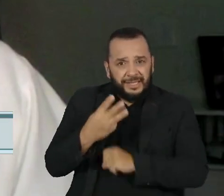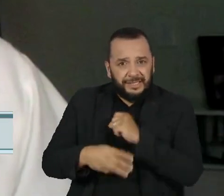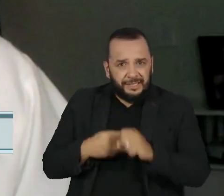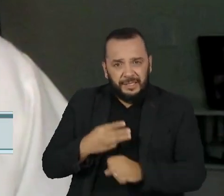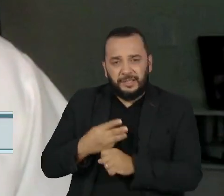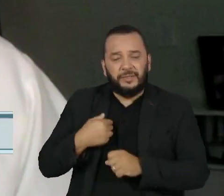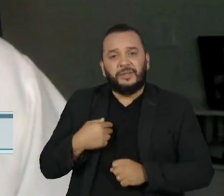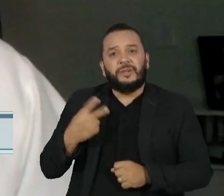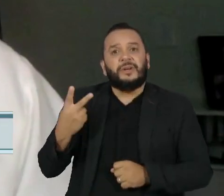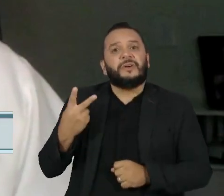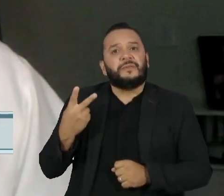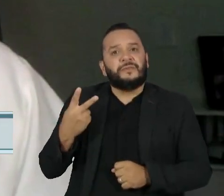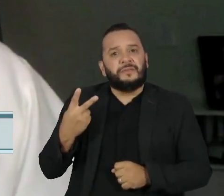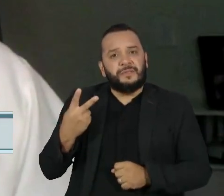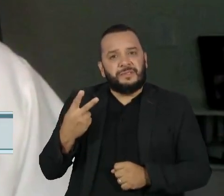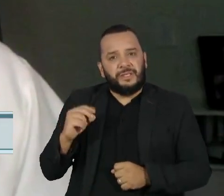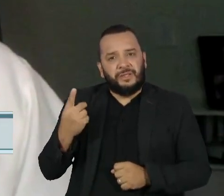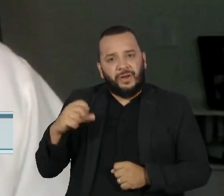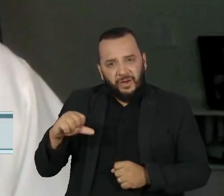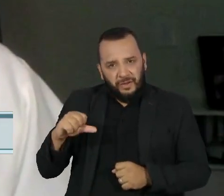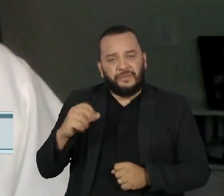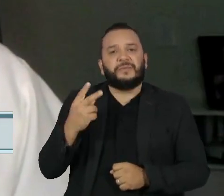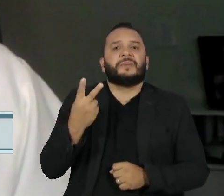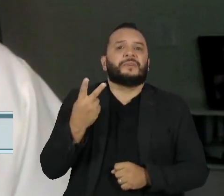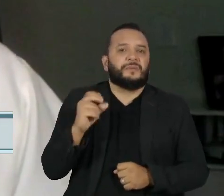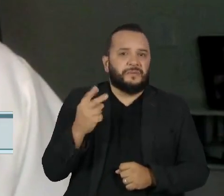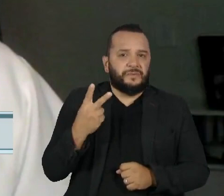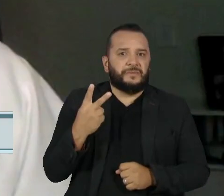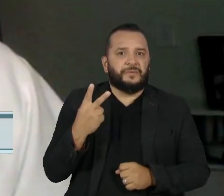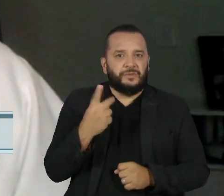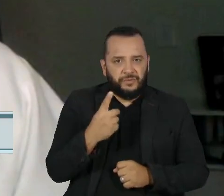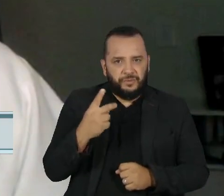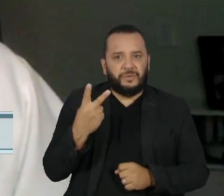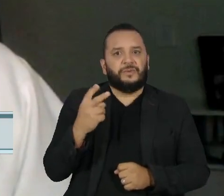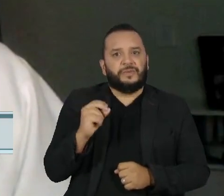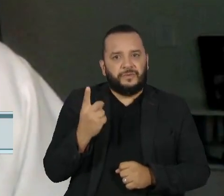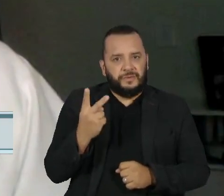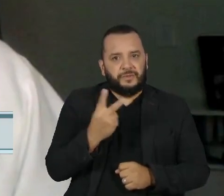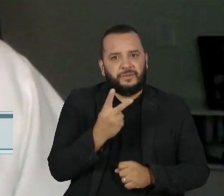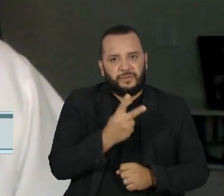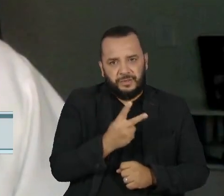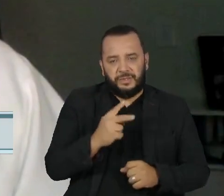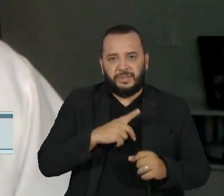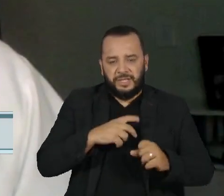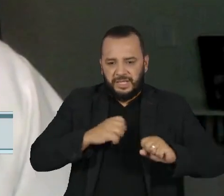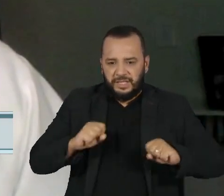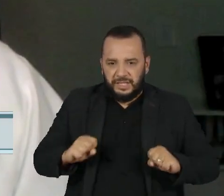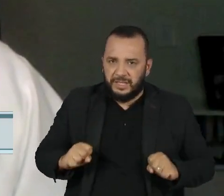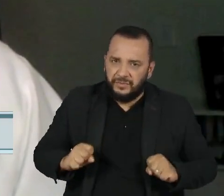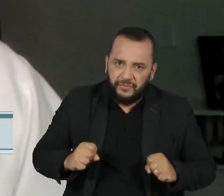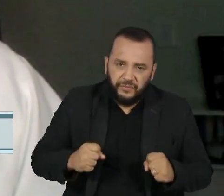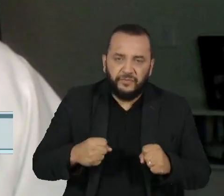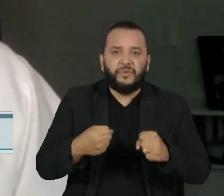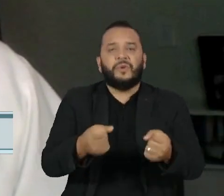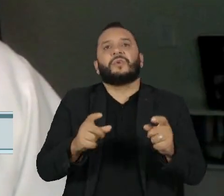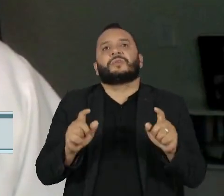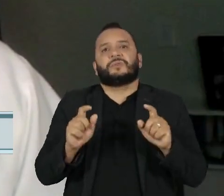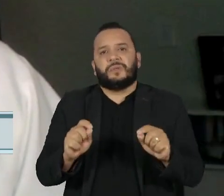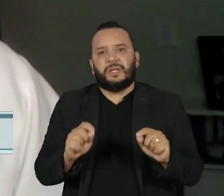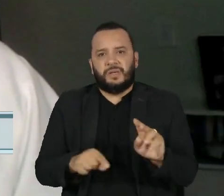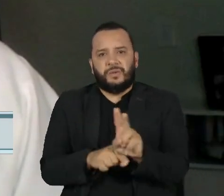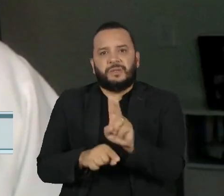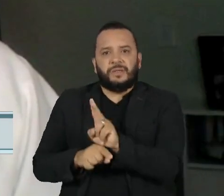2021 e 2022, os esforços ficaram concentrados em relação à estrutura de